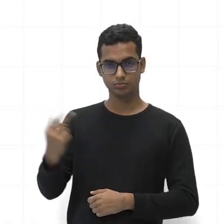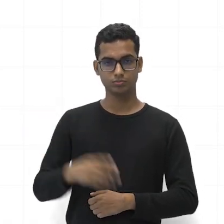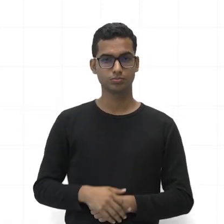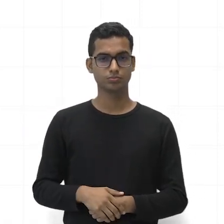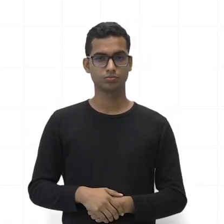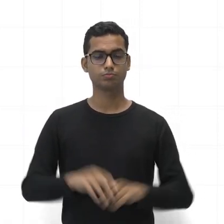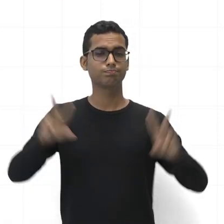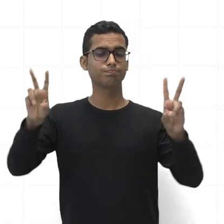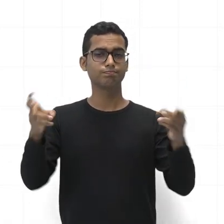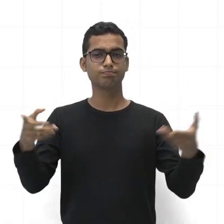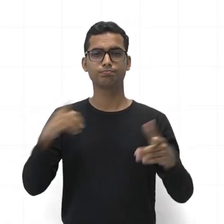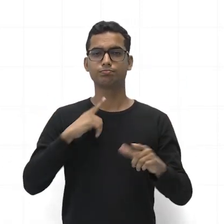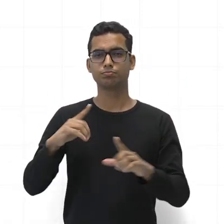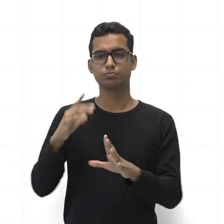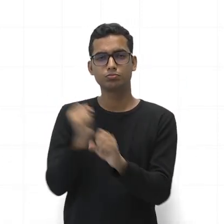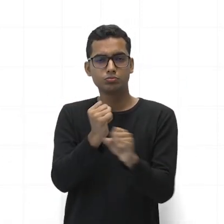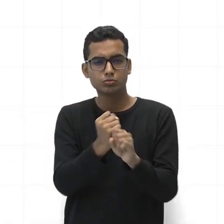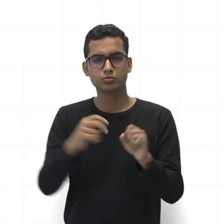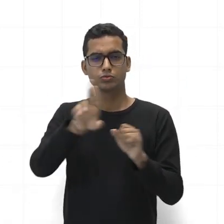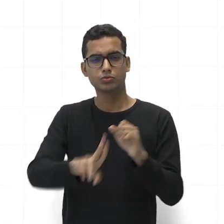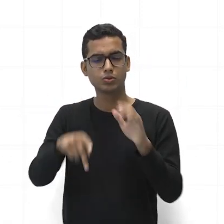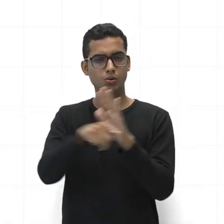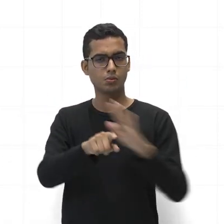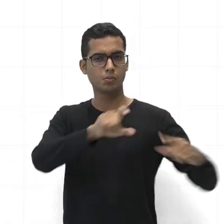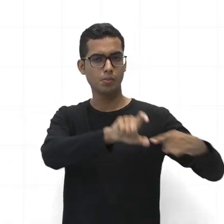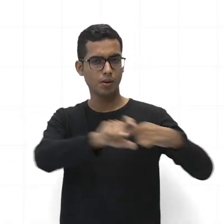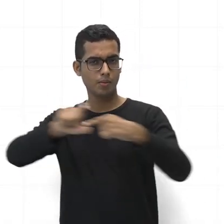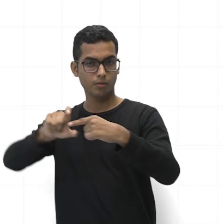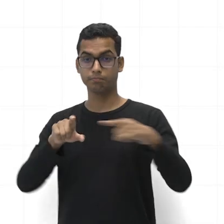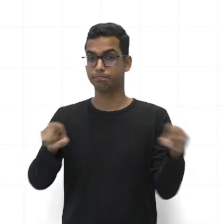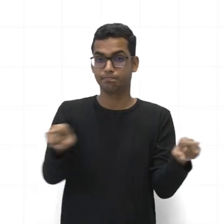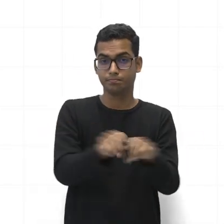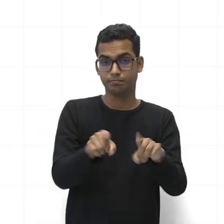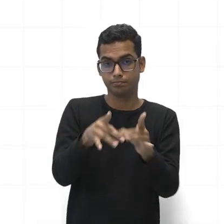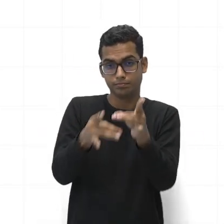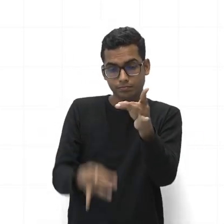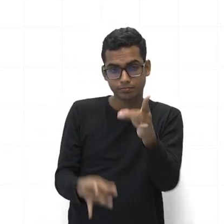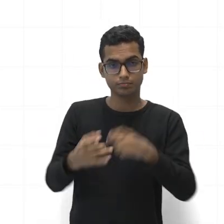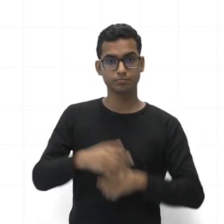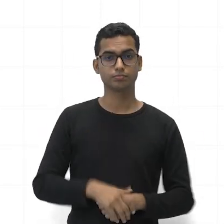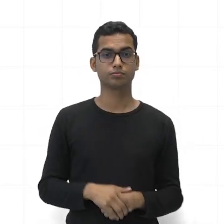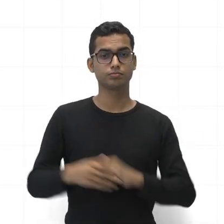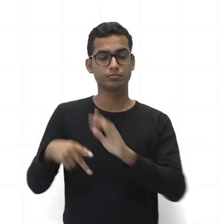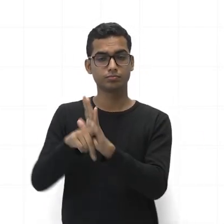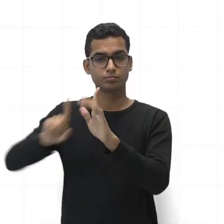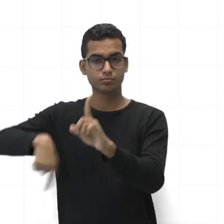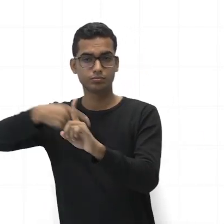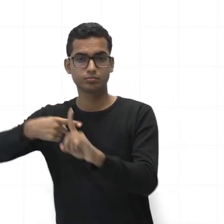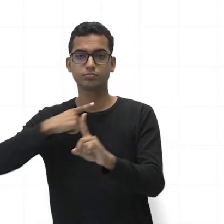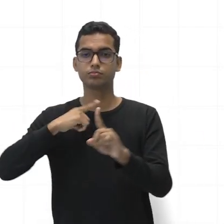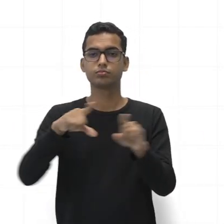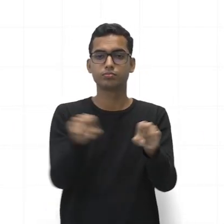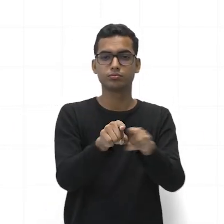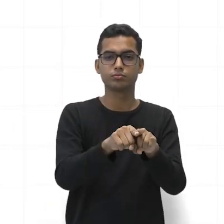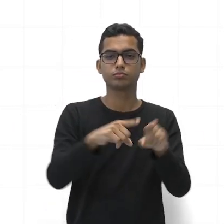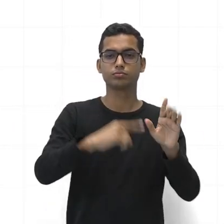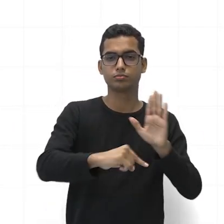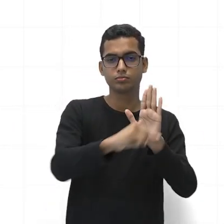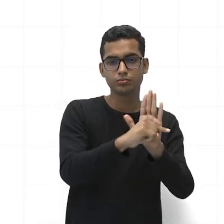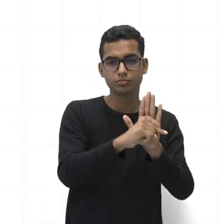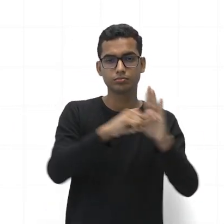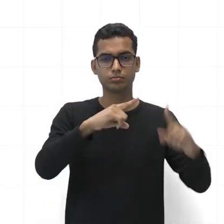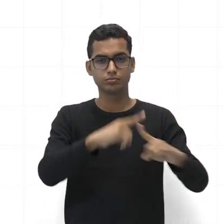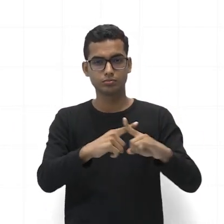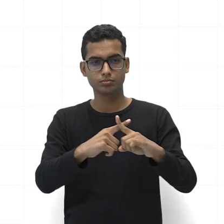de conhecimento, operações com frações, detalhamento, adição, subtração, multiplicação,